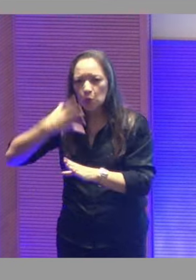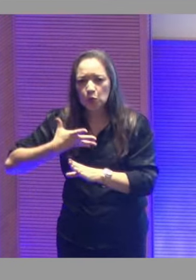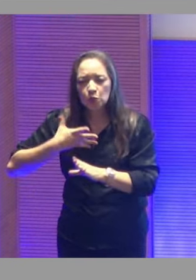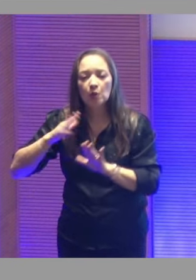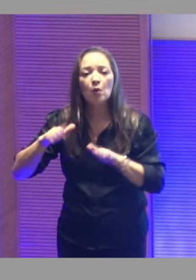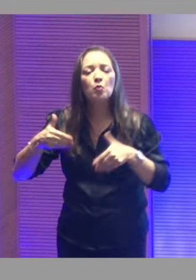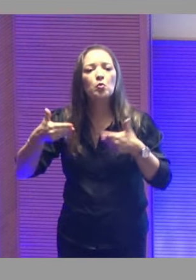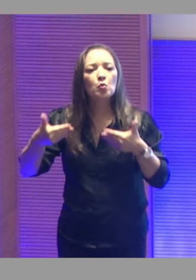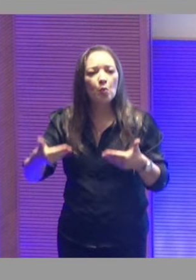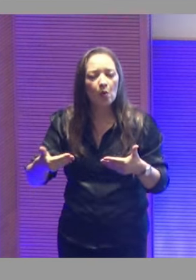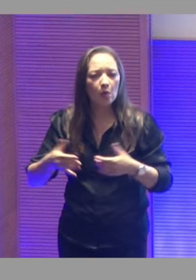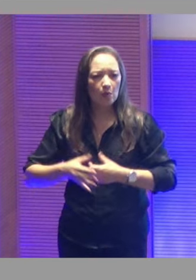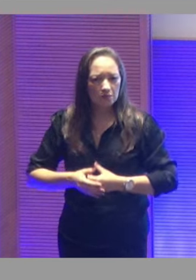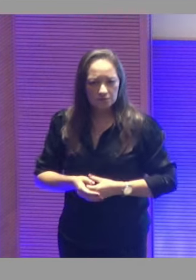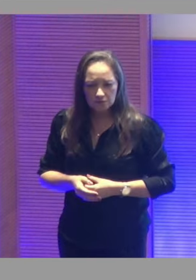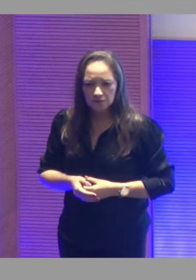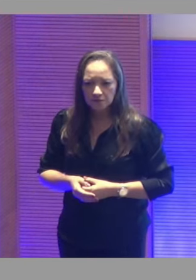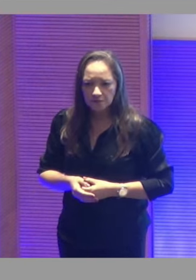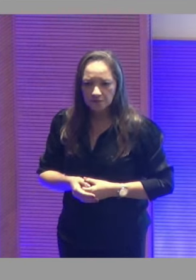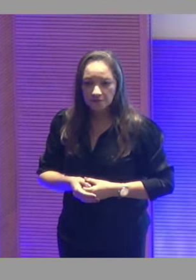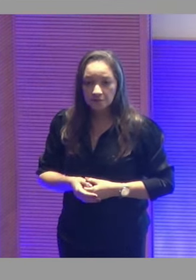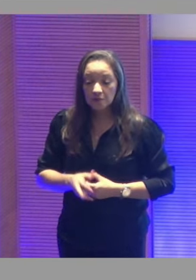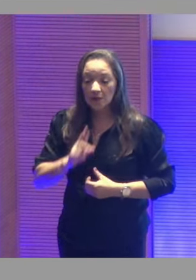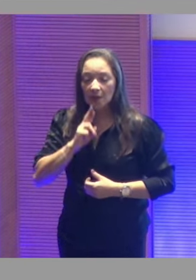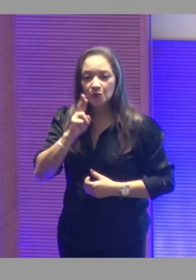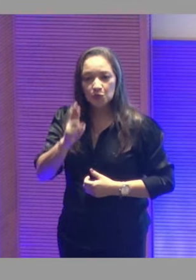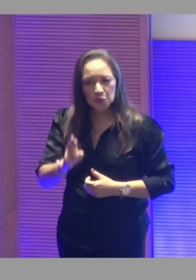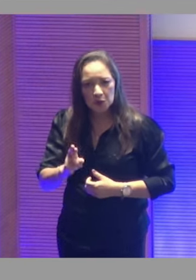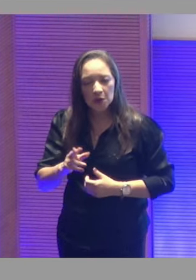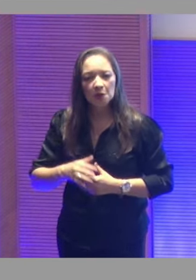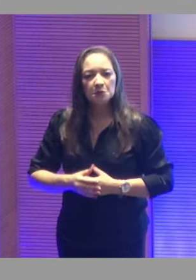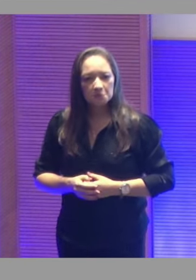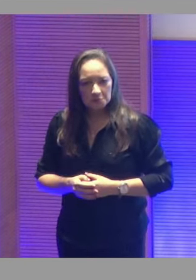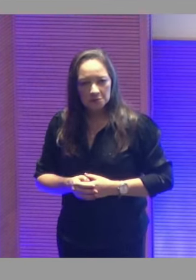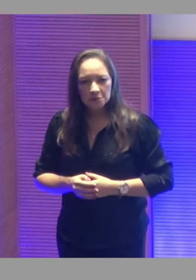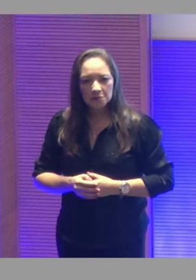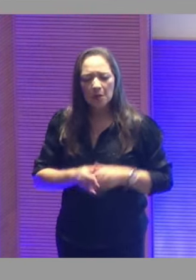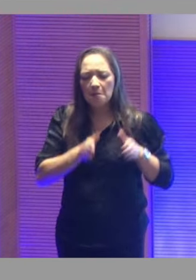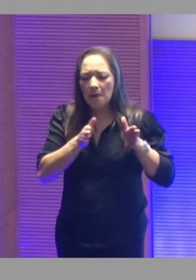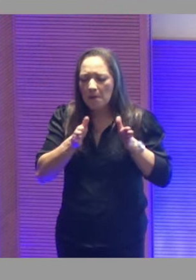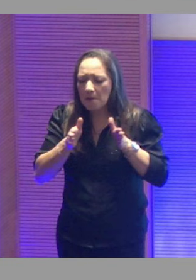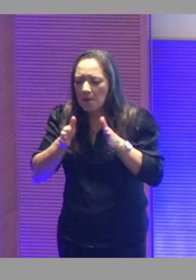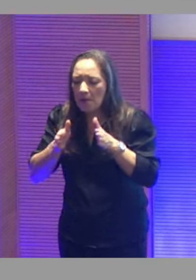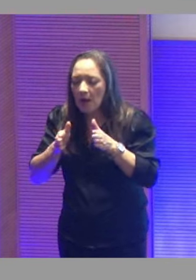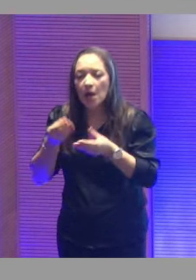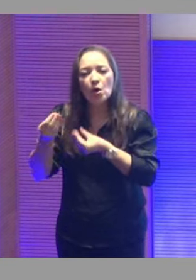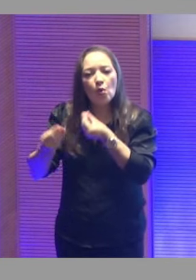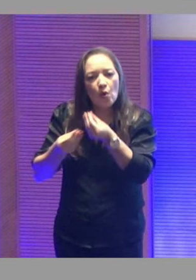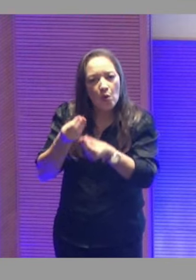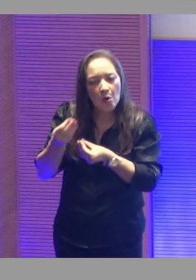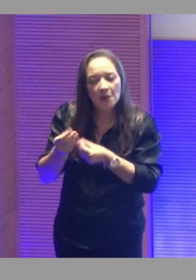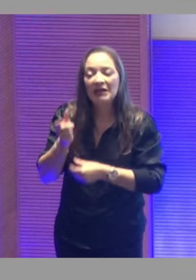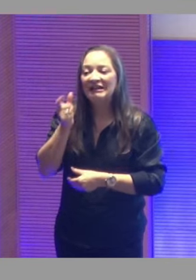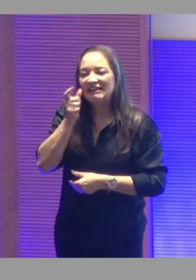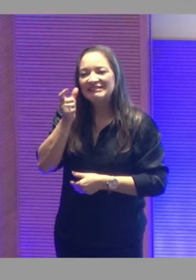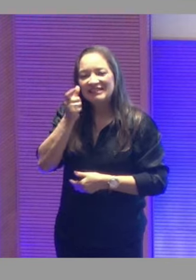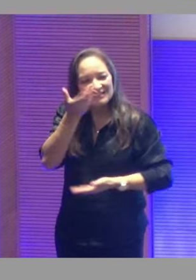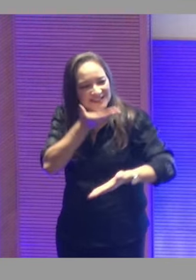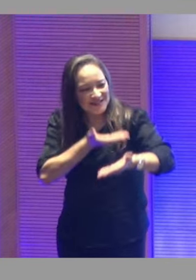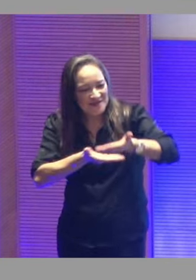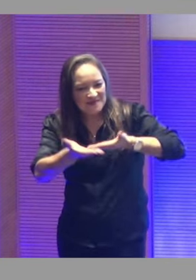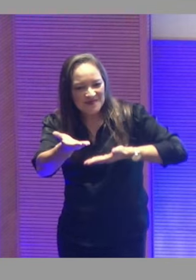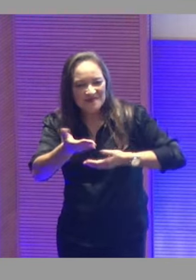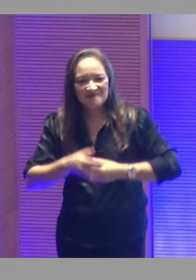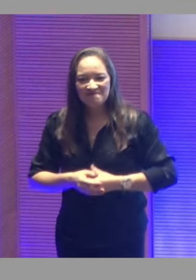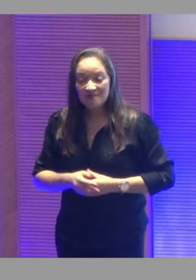foram pensadas para esses problemas resultados obtidos próximos passos então é algo bem interessante para compartilhar com